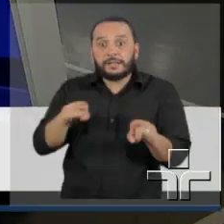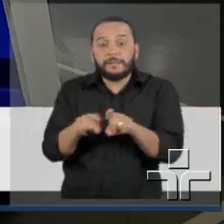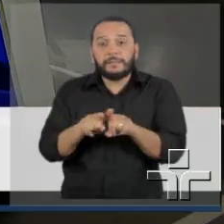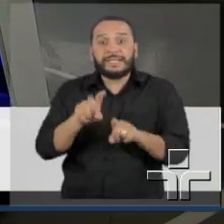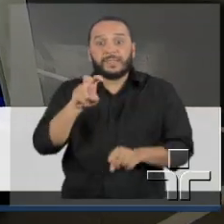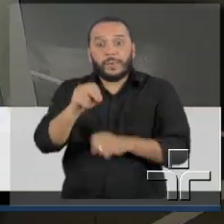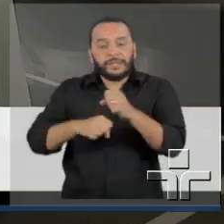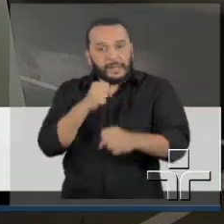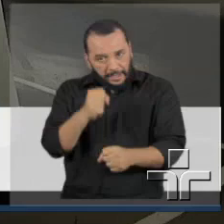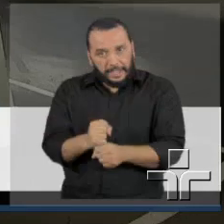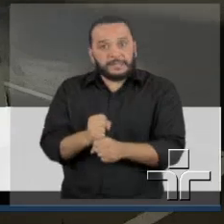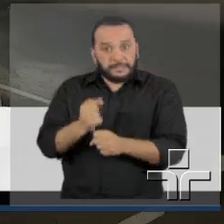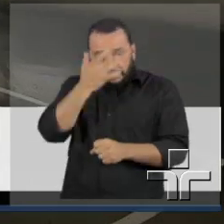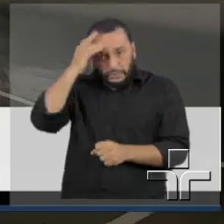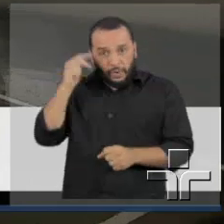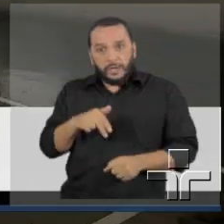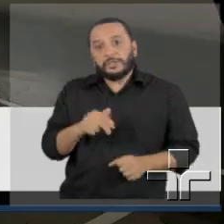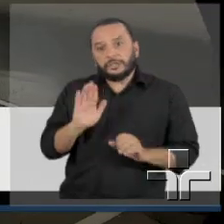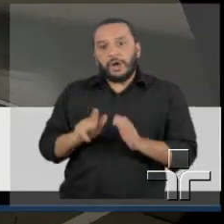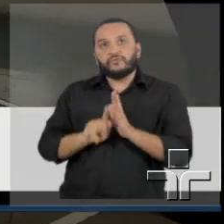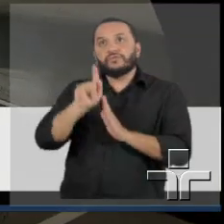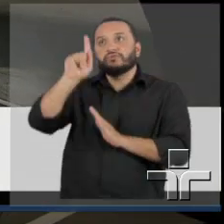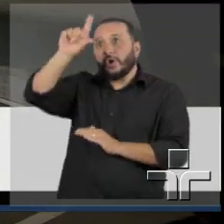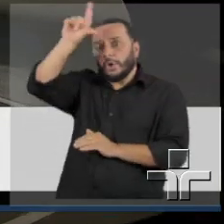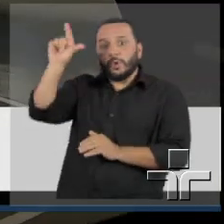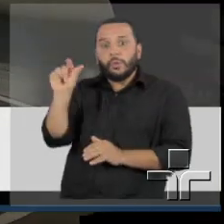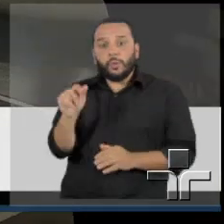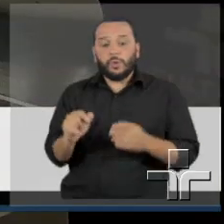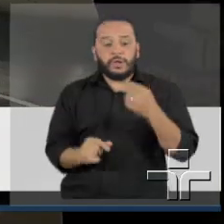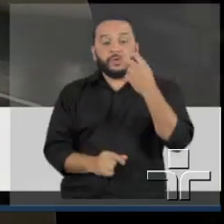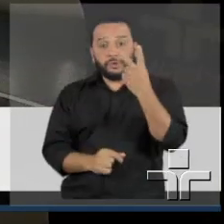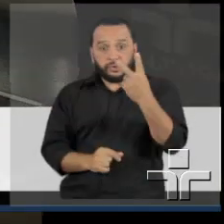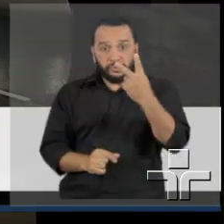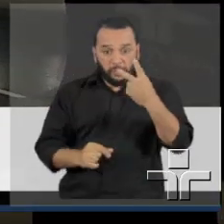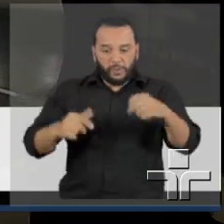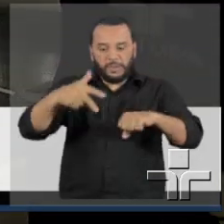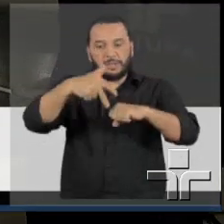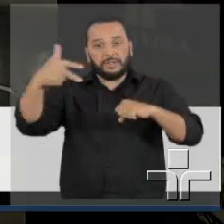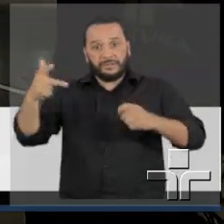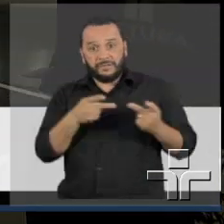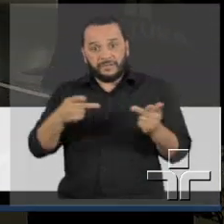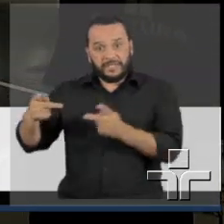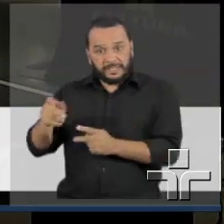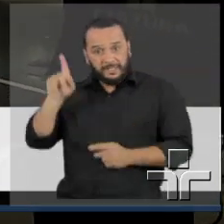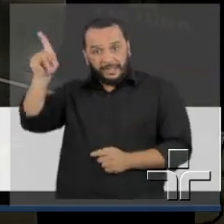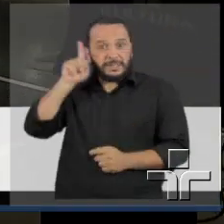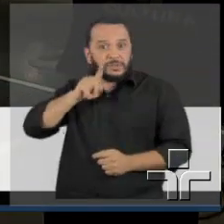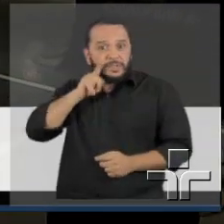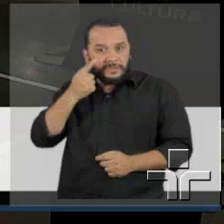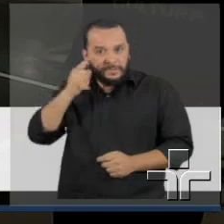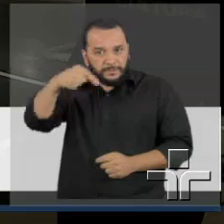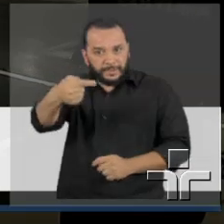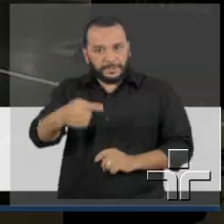homem à Lua, 2 astronautas da missão Apollo 11 visitam a Casa Branca. Nós voltamos já.